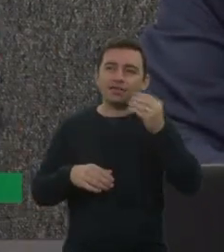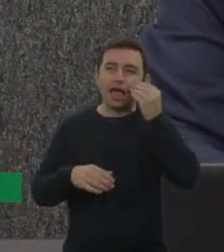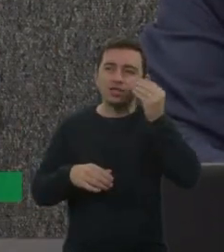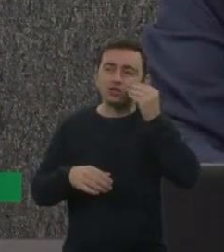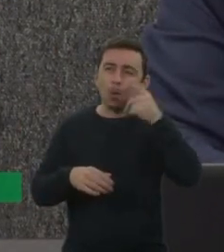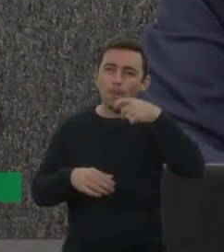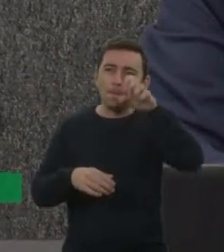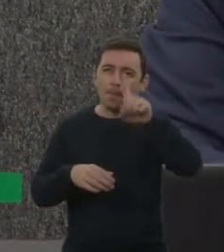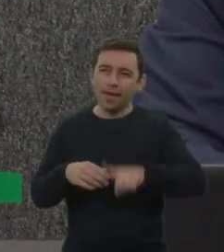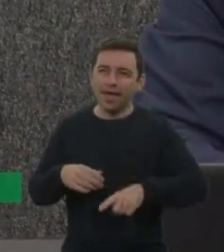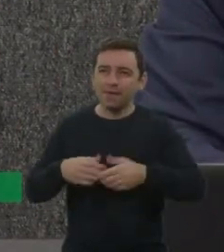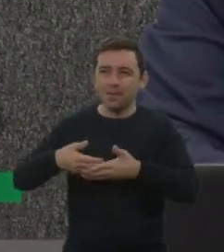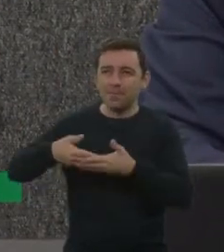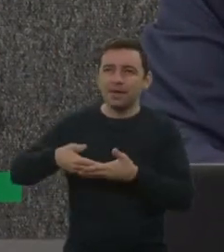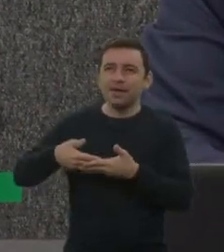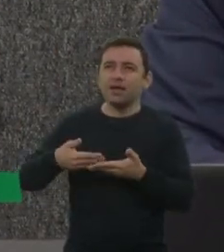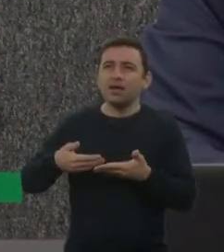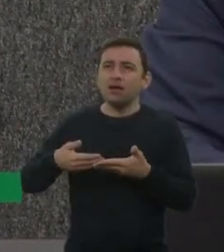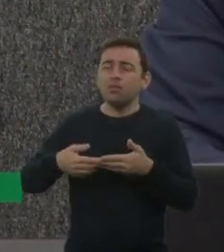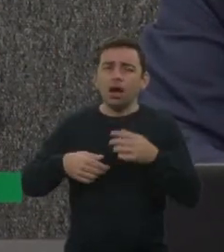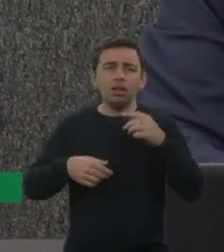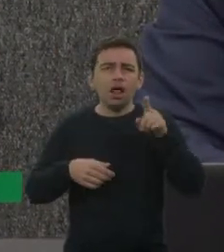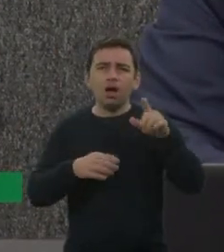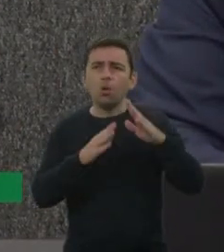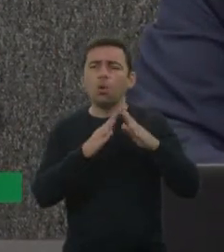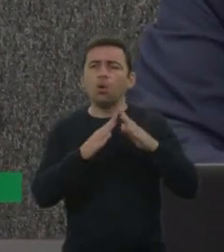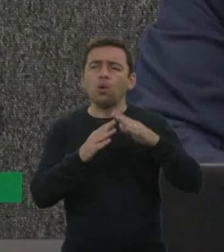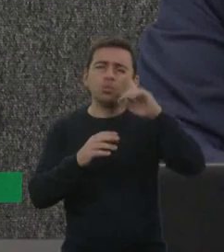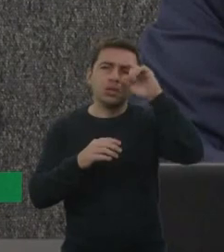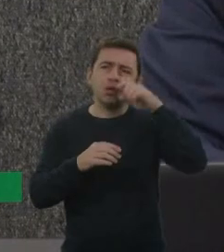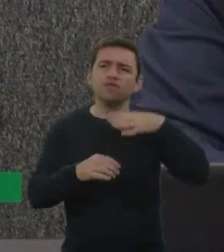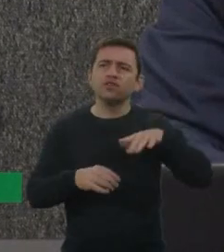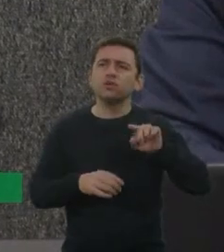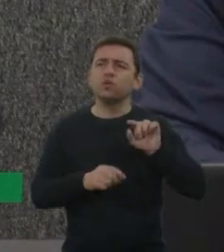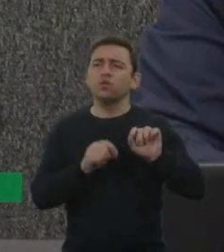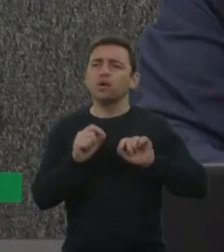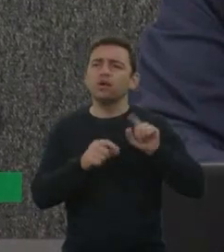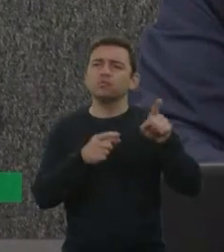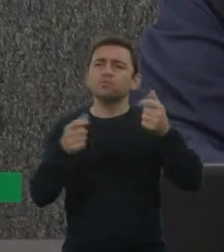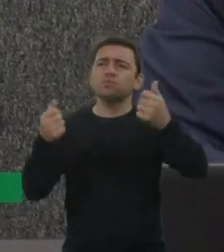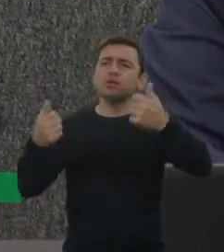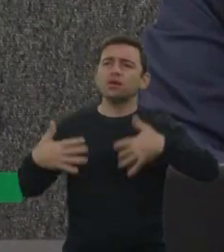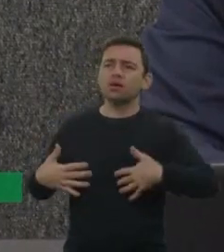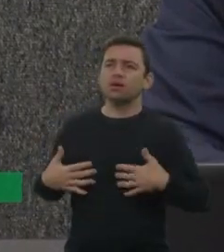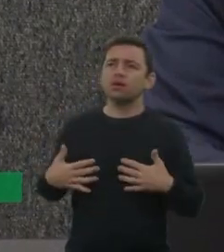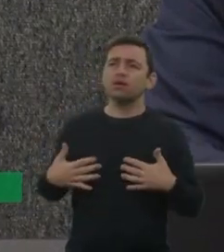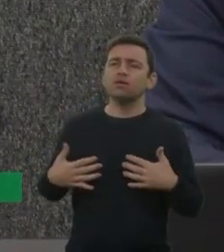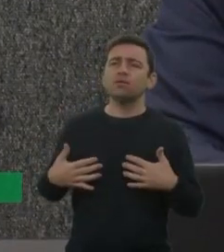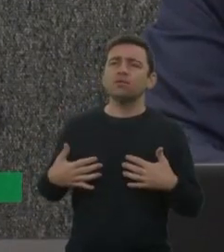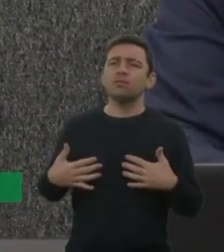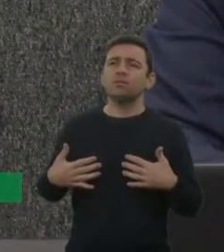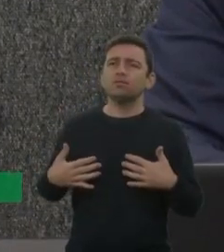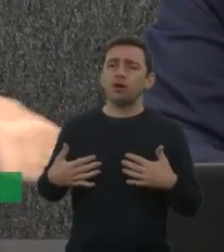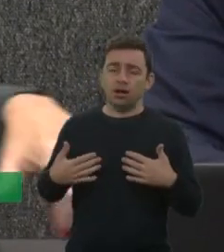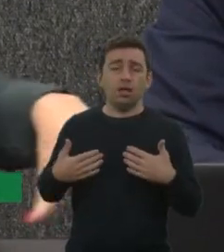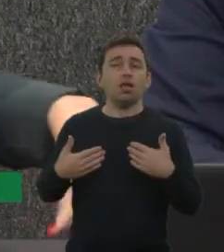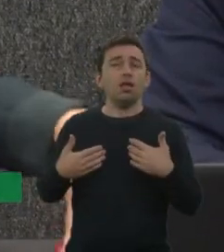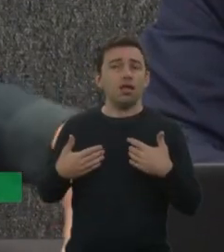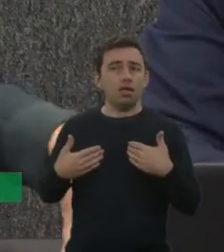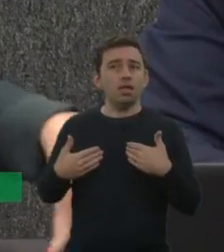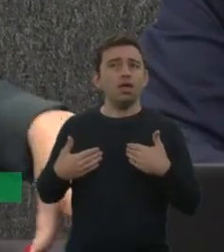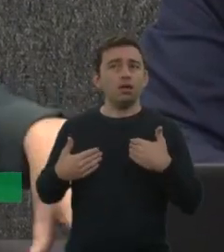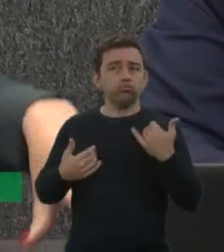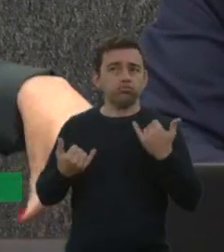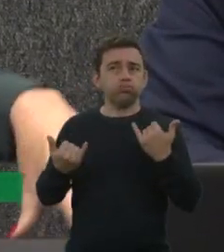que, quando a gente vai ouvir a equipe do hospital infantil, o relato para eles, e eu tive a oportunidade de receber